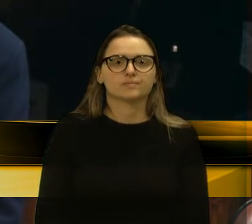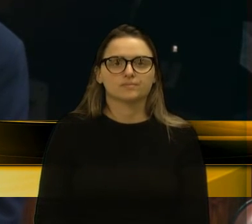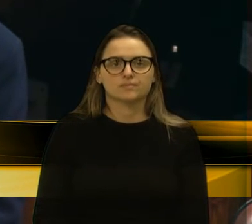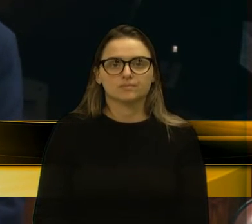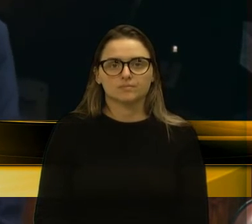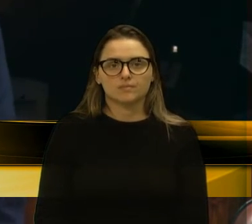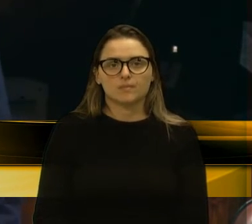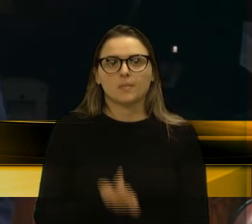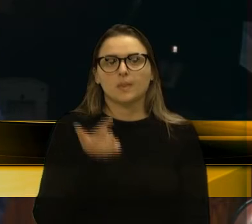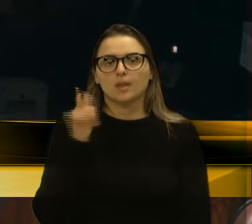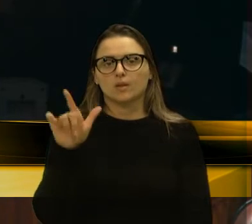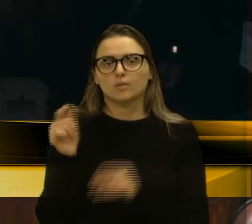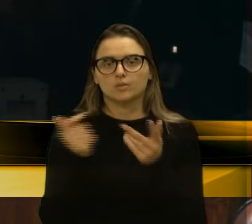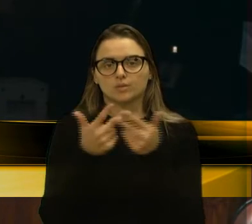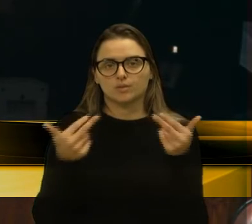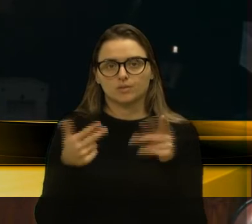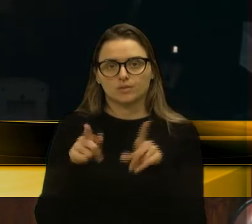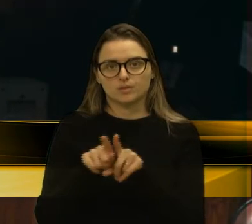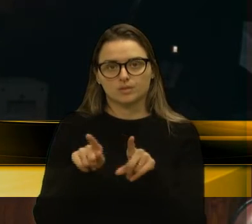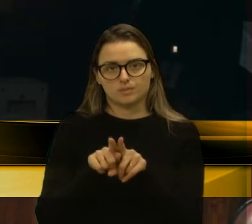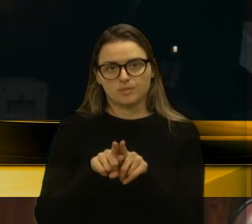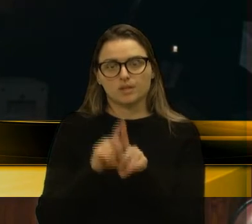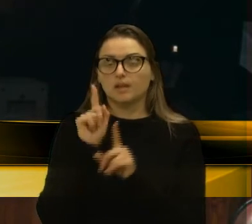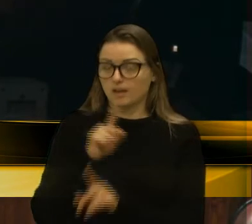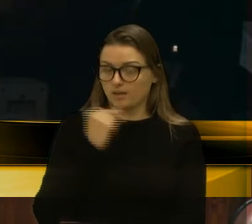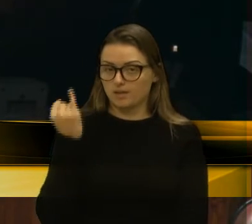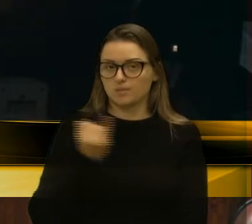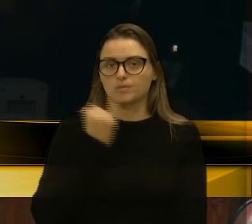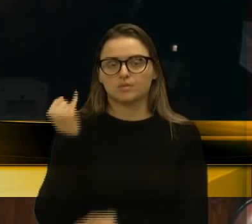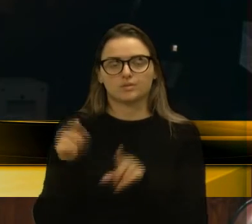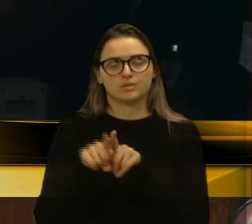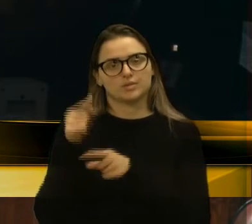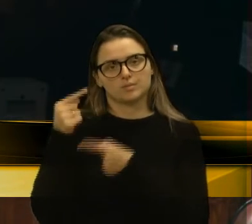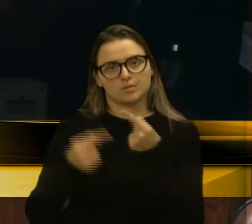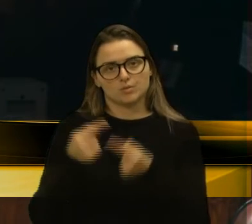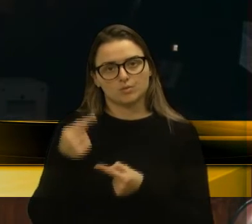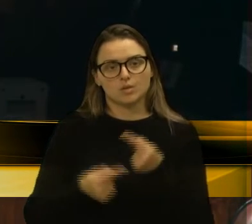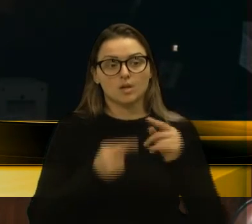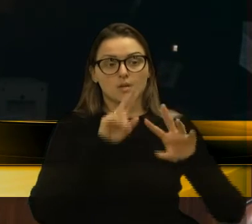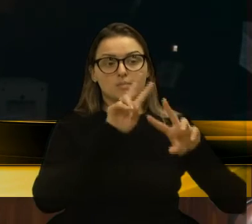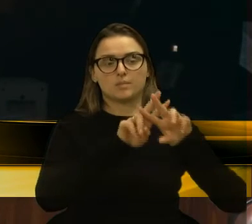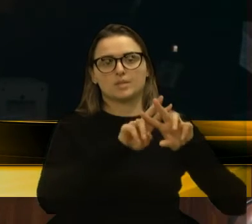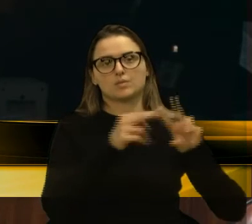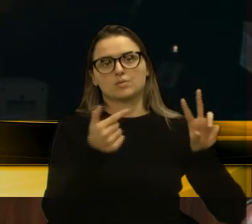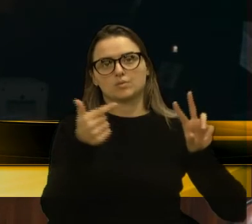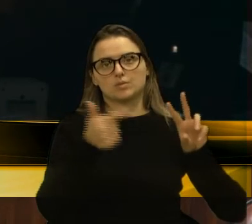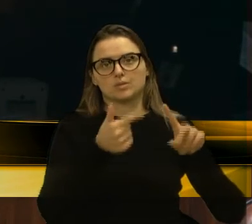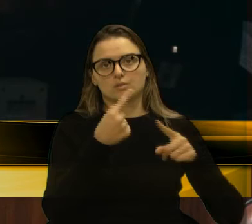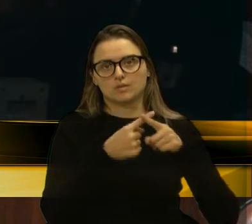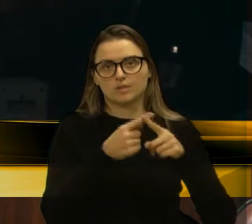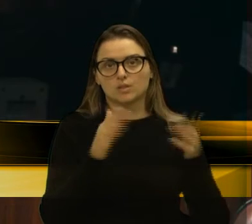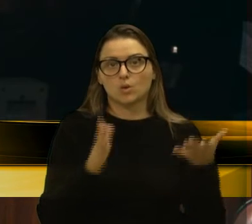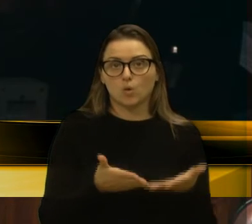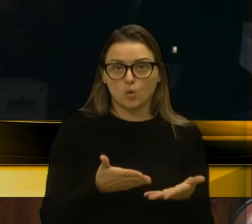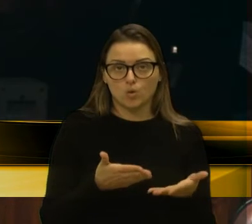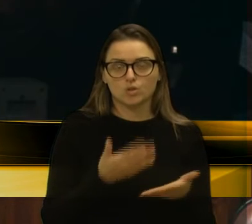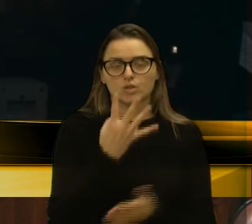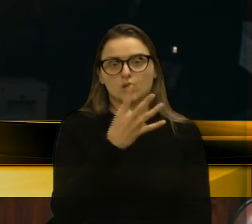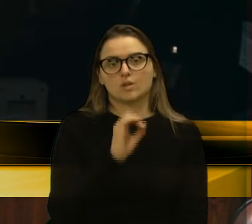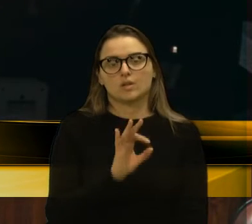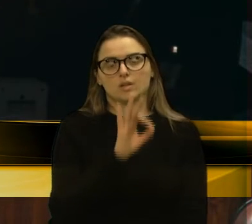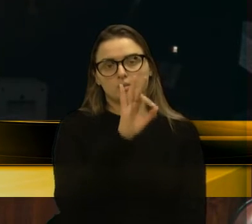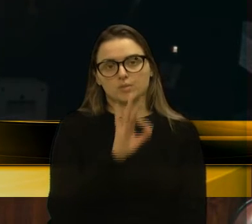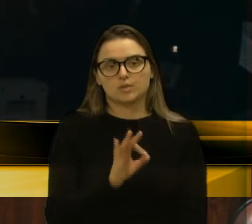Uma outra questão, e isso é importante também debater, prisão em segunda instância. Hoje, 40% da